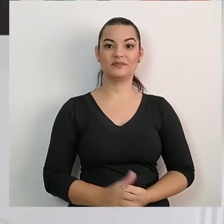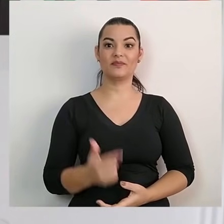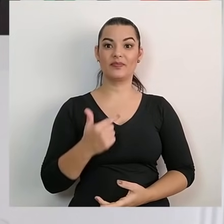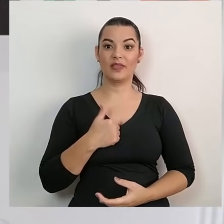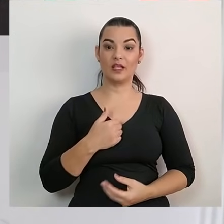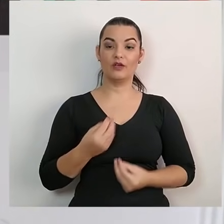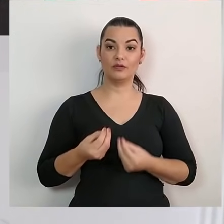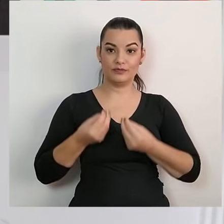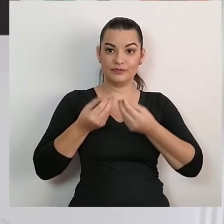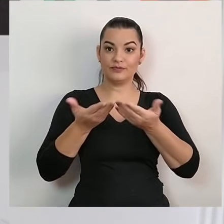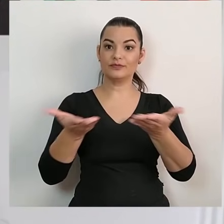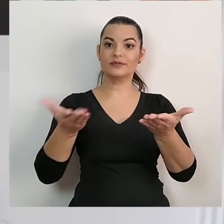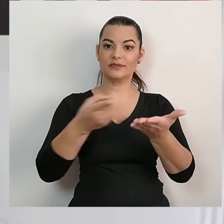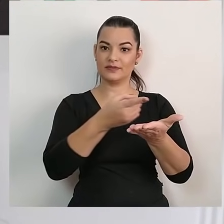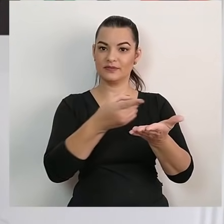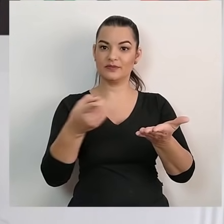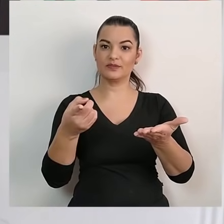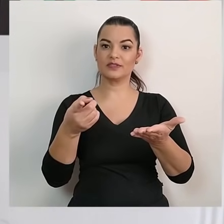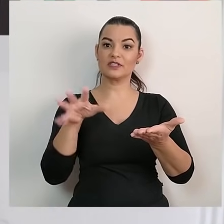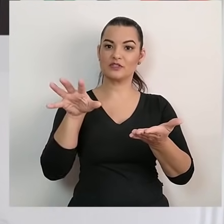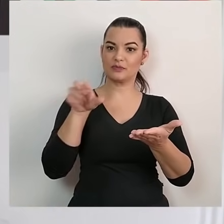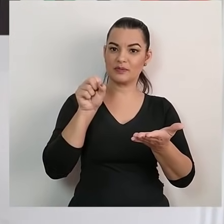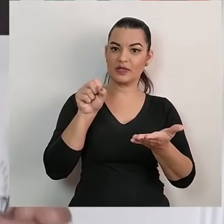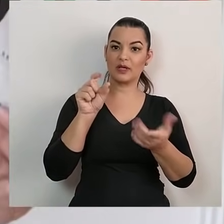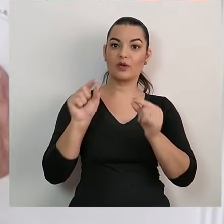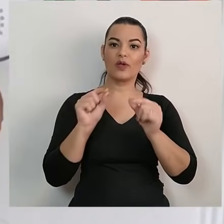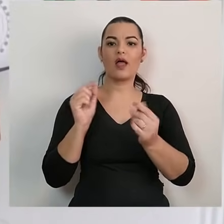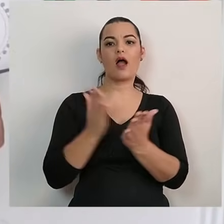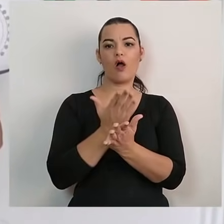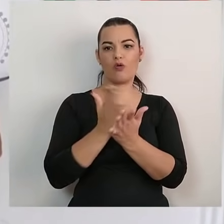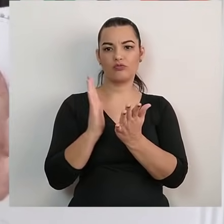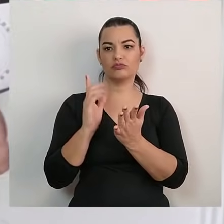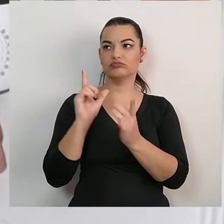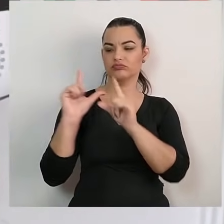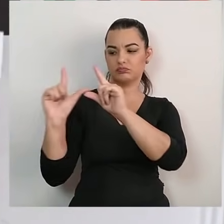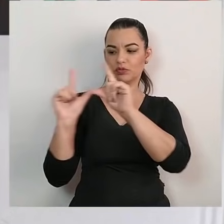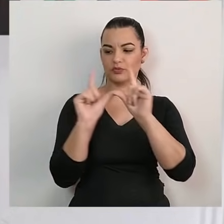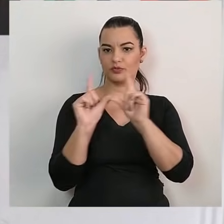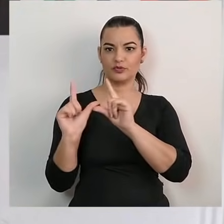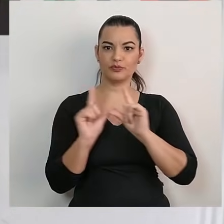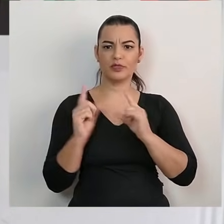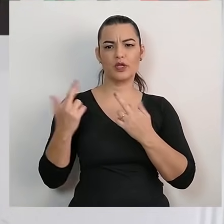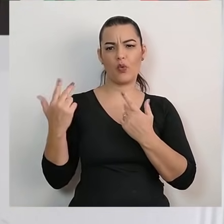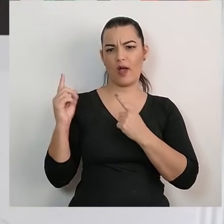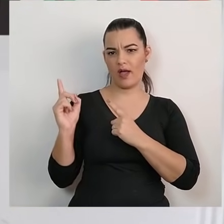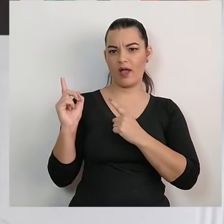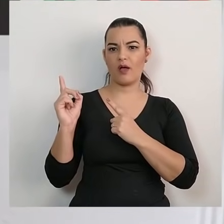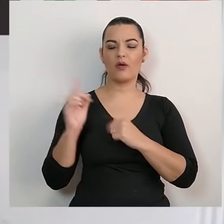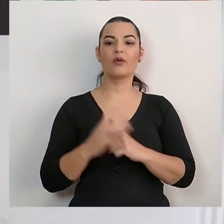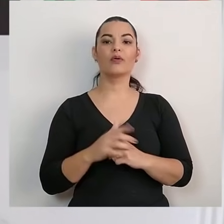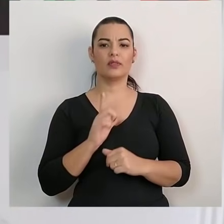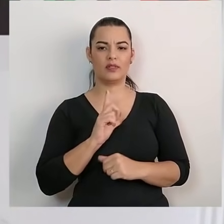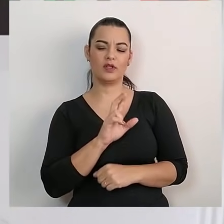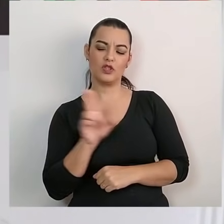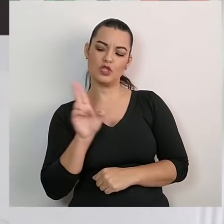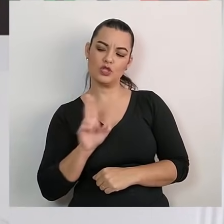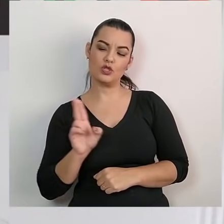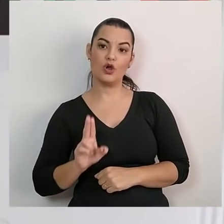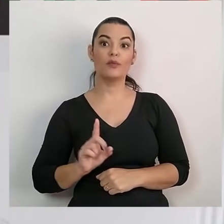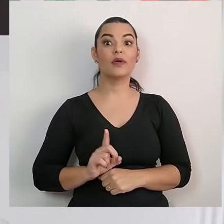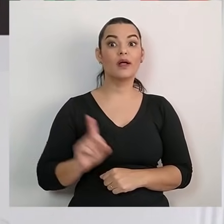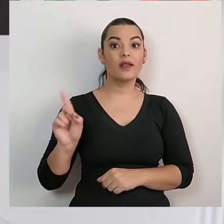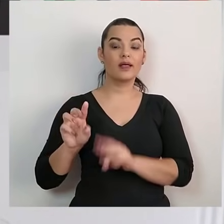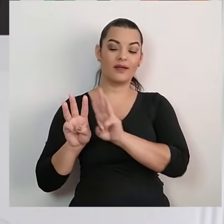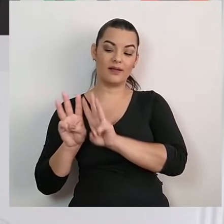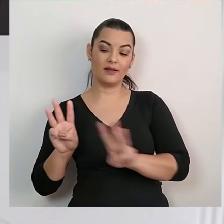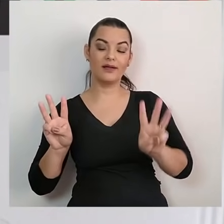Pro vai disponibilizar para vocês algumas cartas como essas aqui, vai estar com os nomes, tudo bonitinho, lá